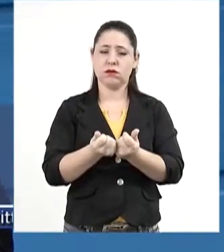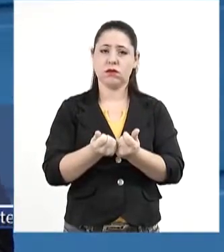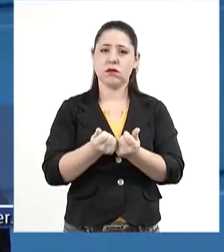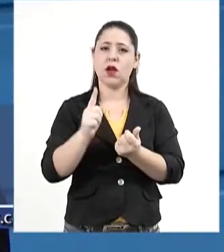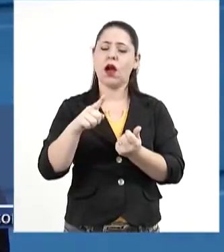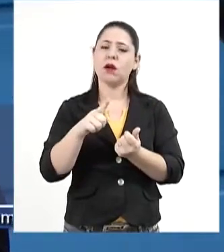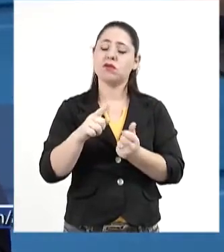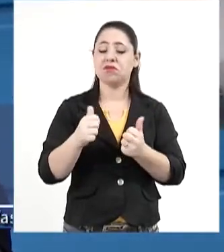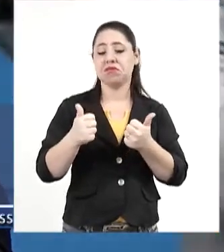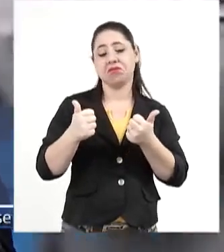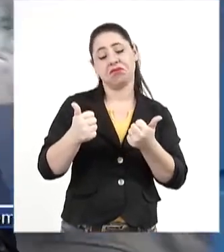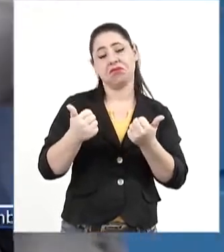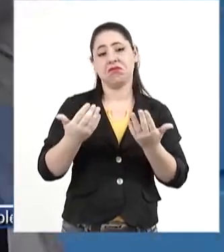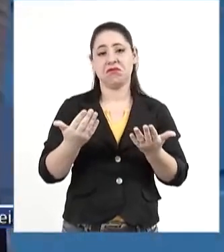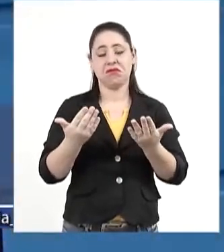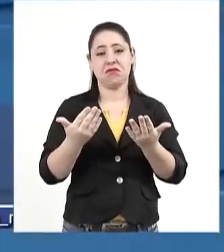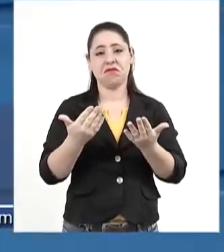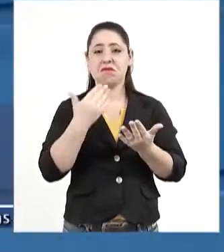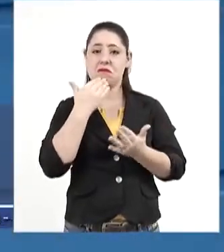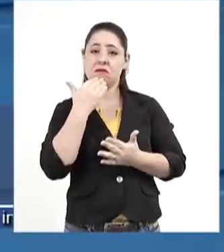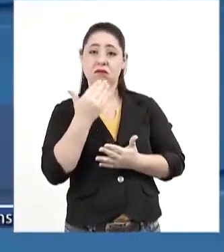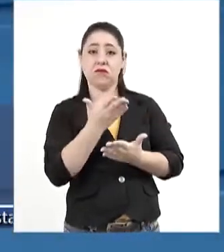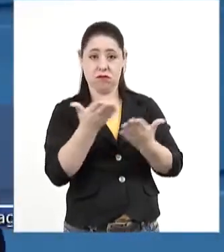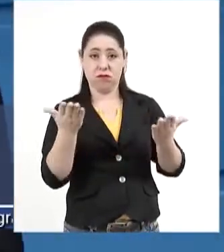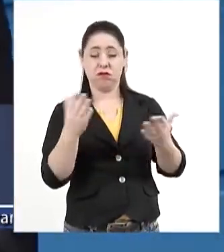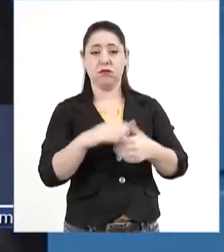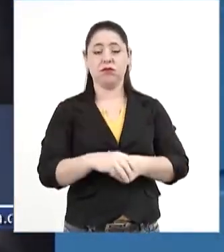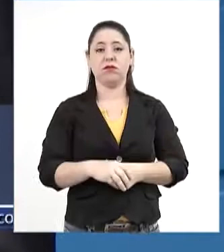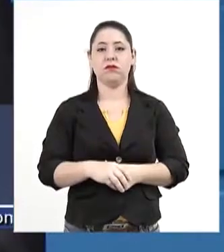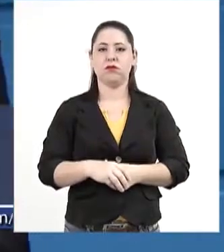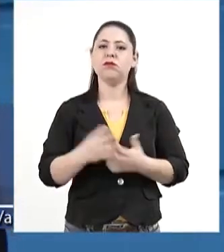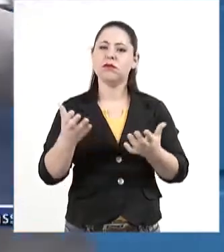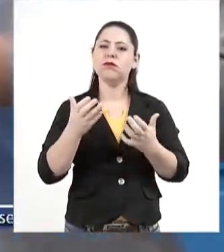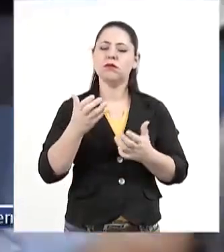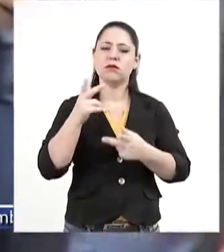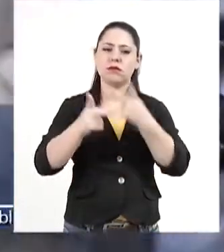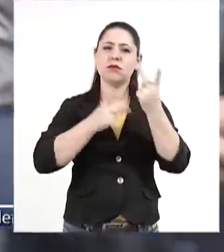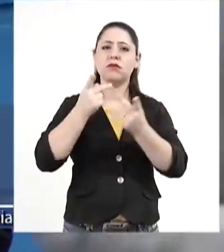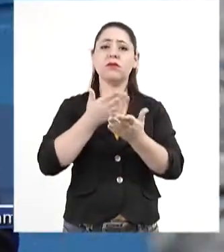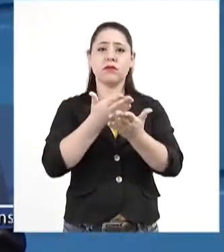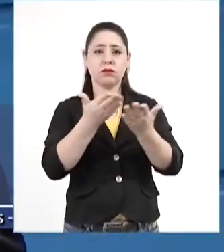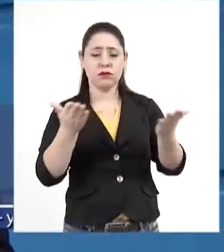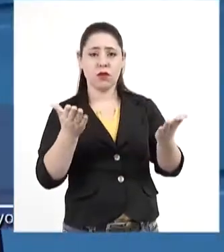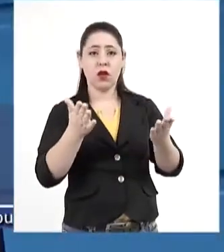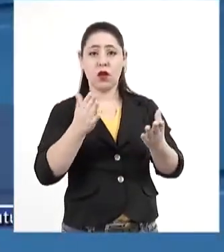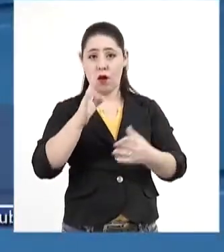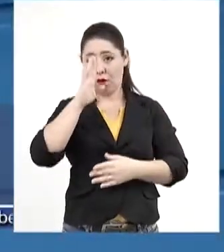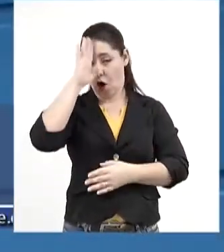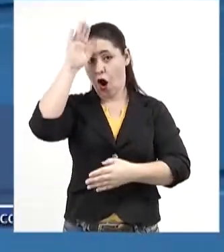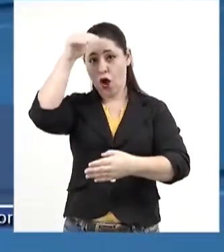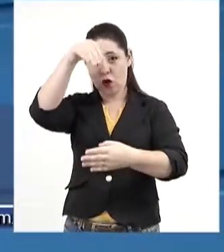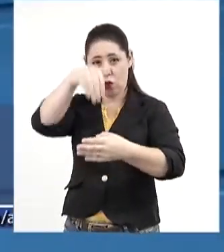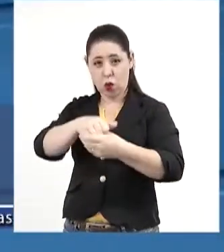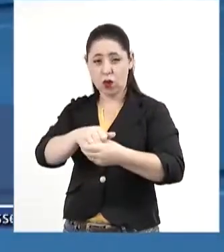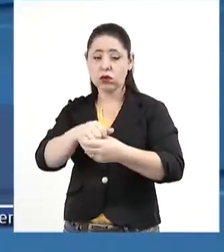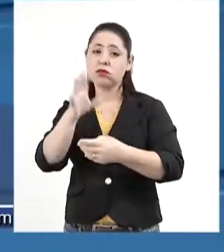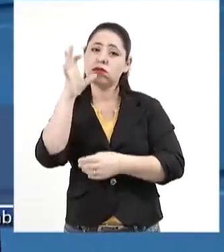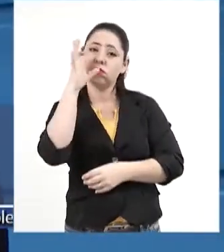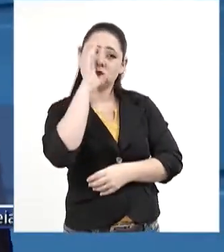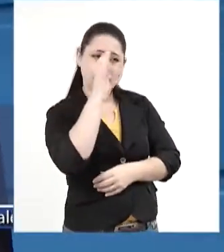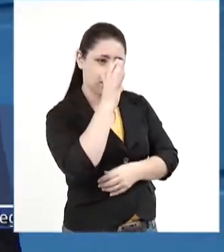maneira positiva a reivindicação de vocês. Quero dizer para vocês que nas urnas, pelo que nós